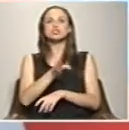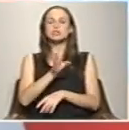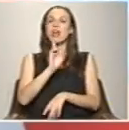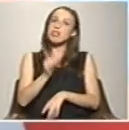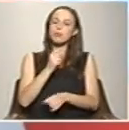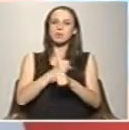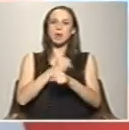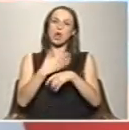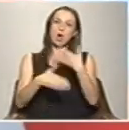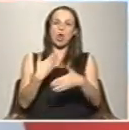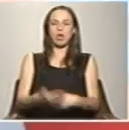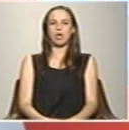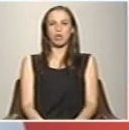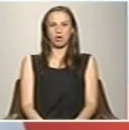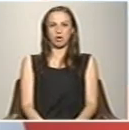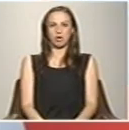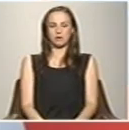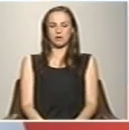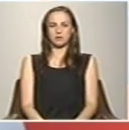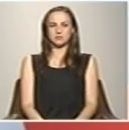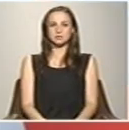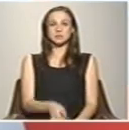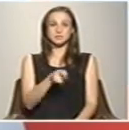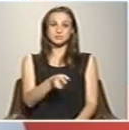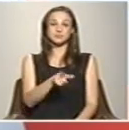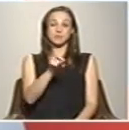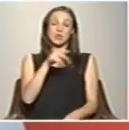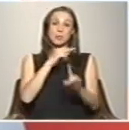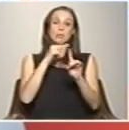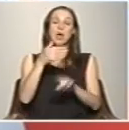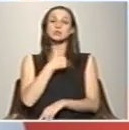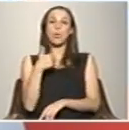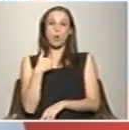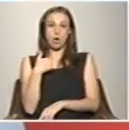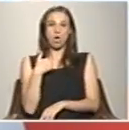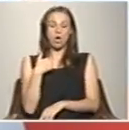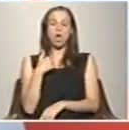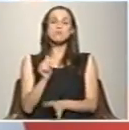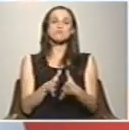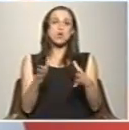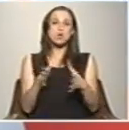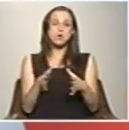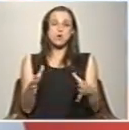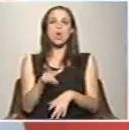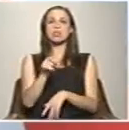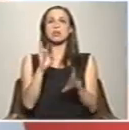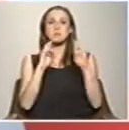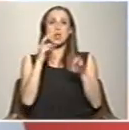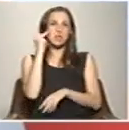trabalhadas? Bom, desde logo, do ponto de vista da saúde, o aumento da esperança de